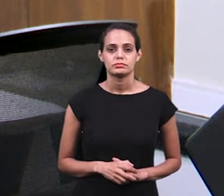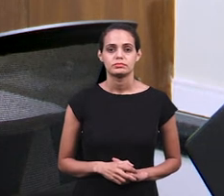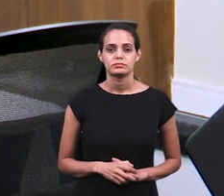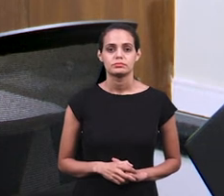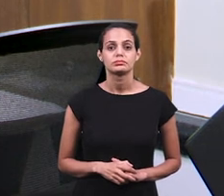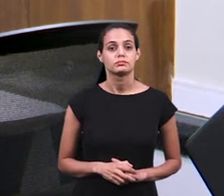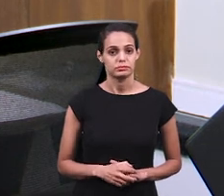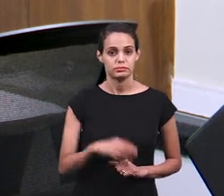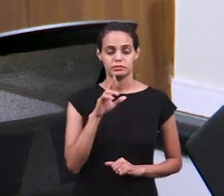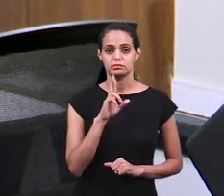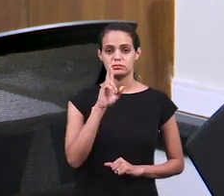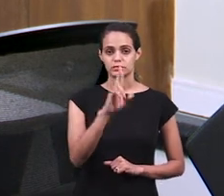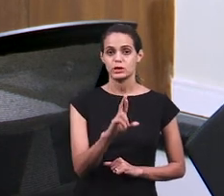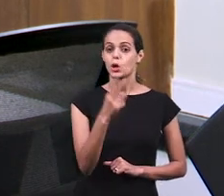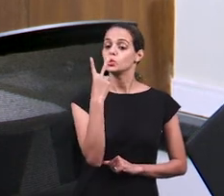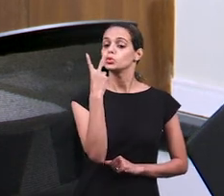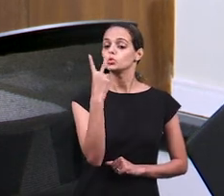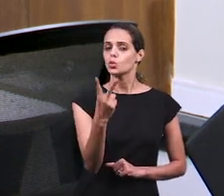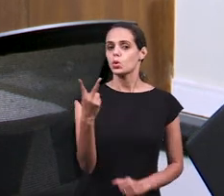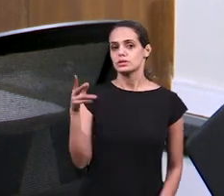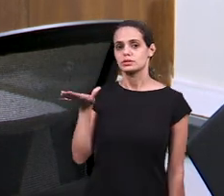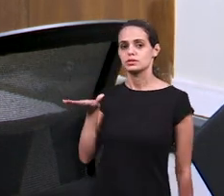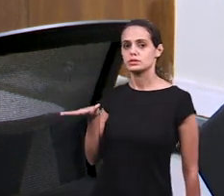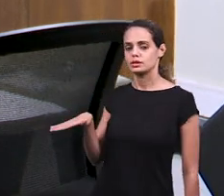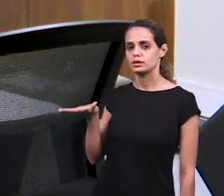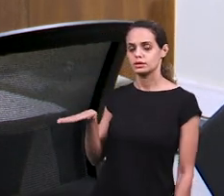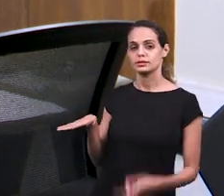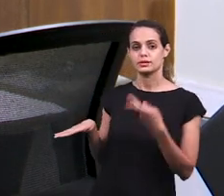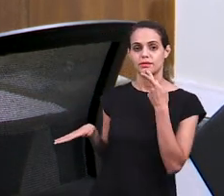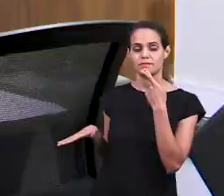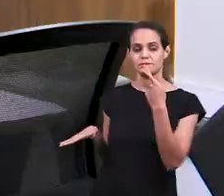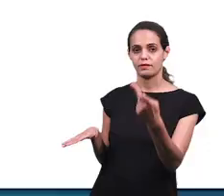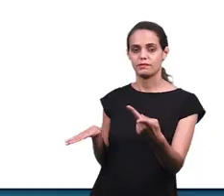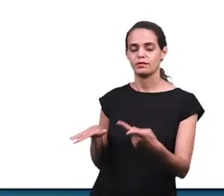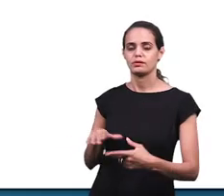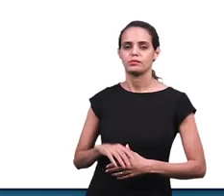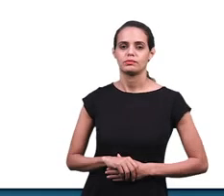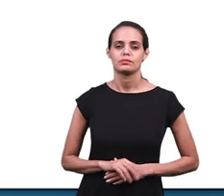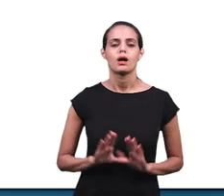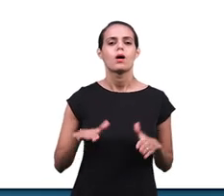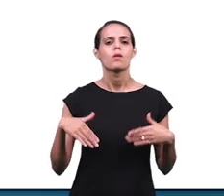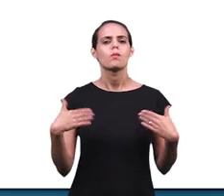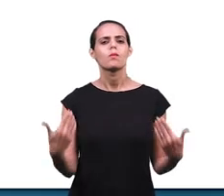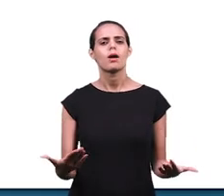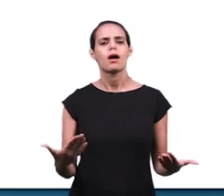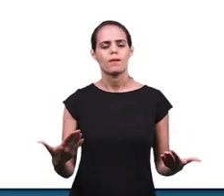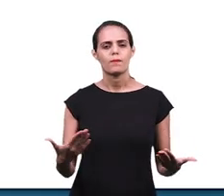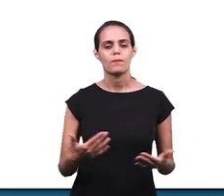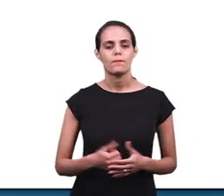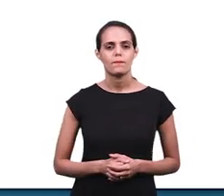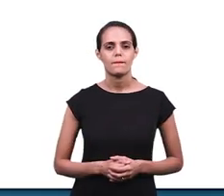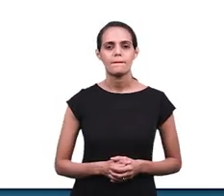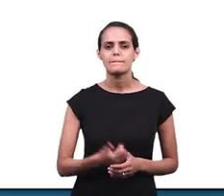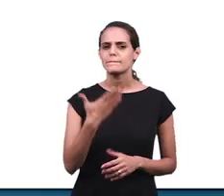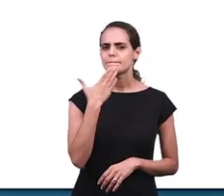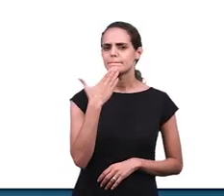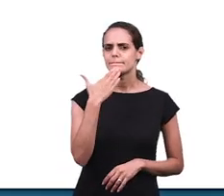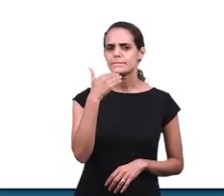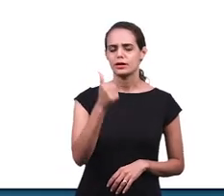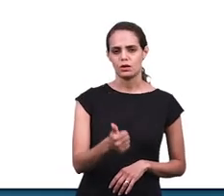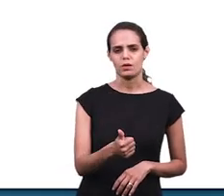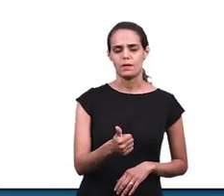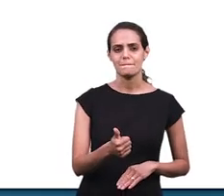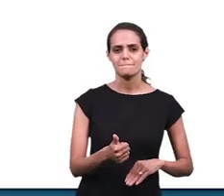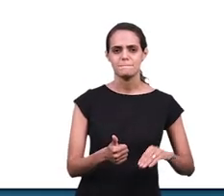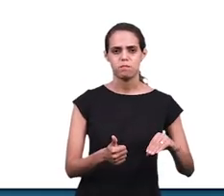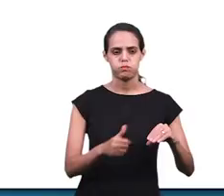ser respondida por duas crianças, que ela diz o seguinte: qual é maior, o pão com fermento